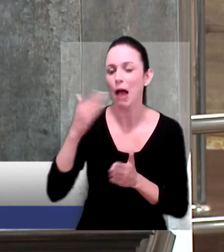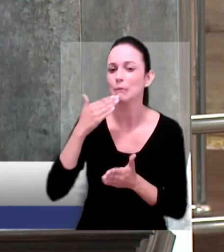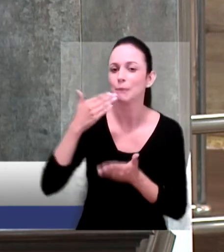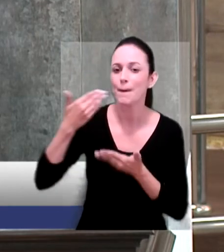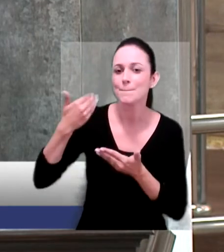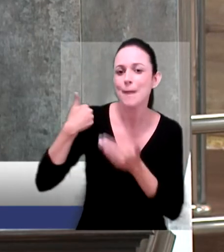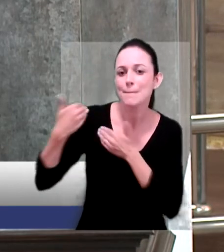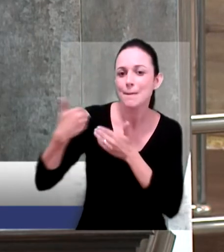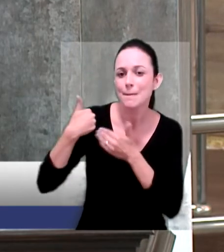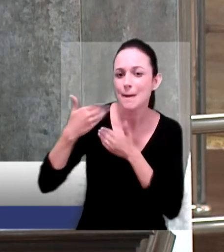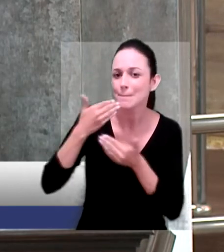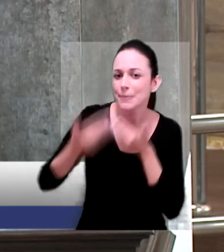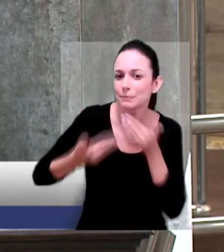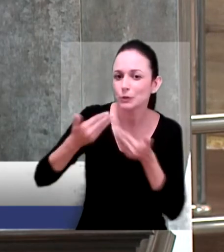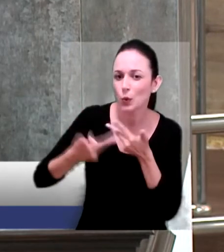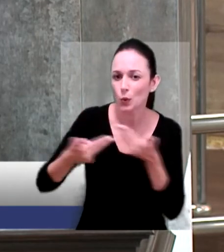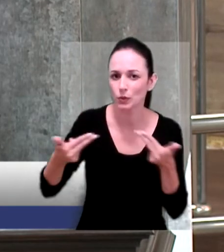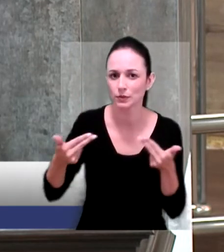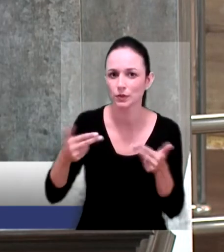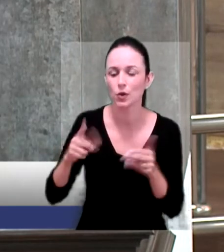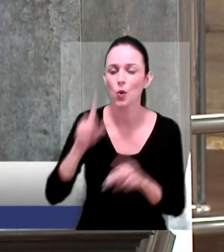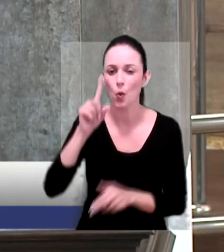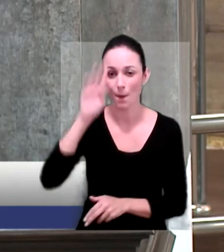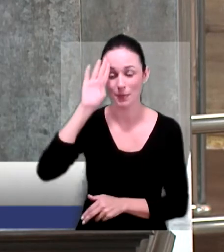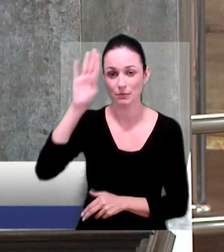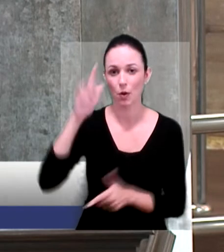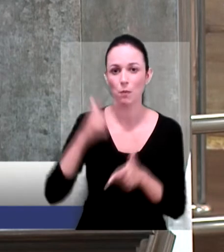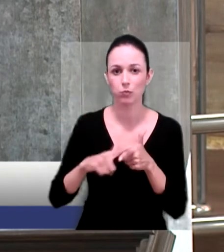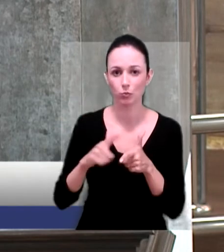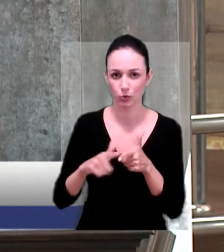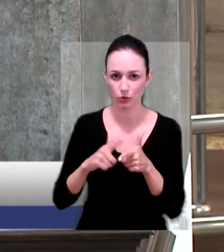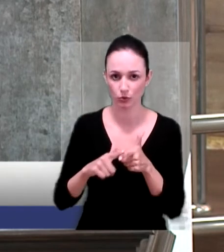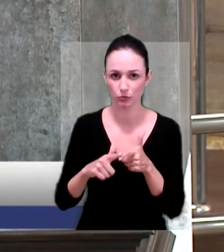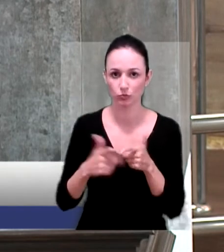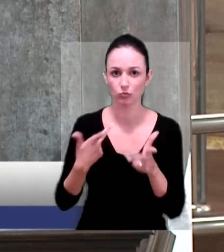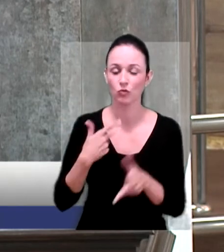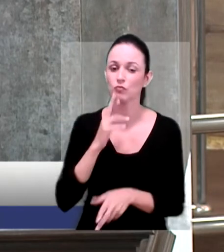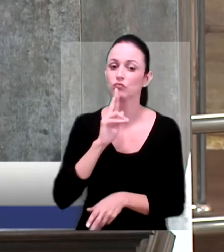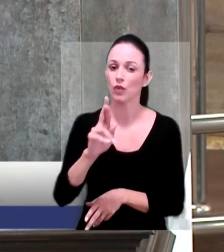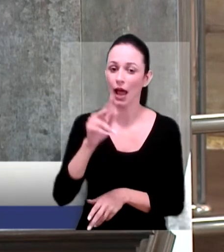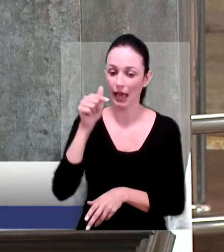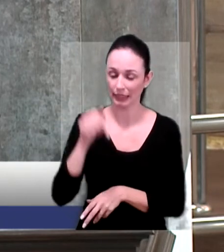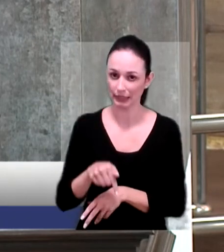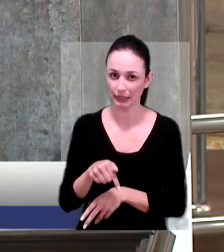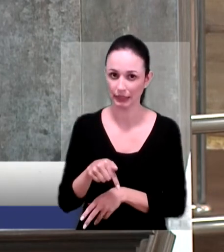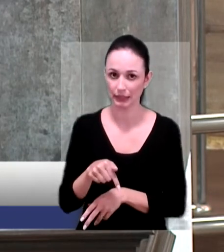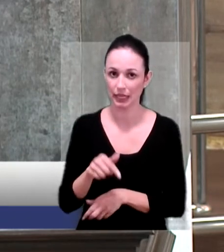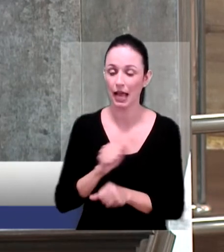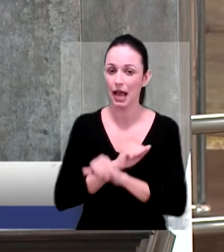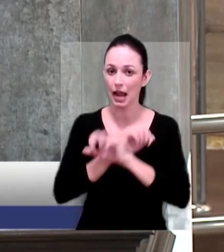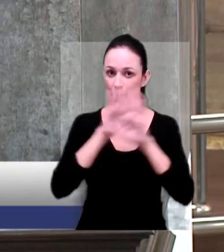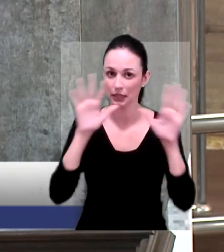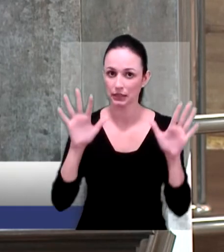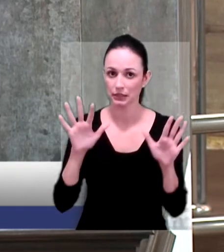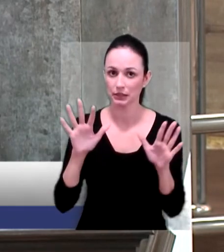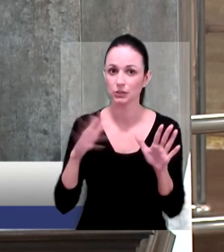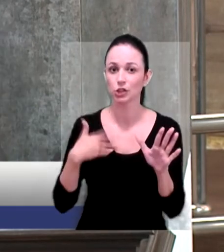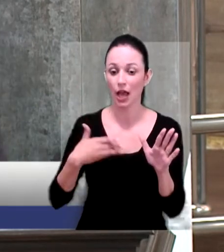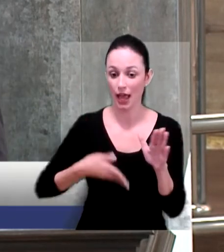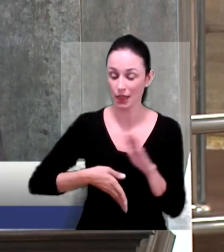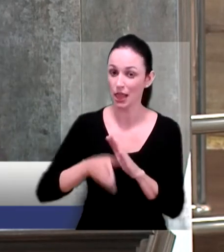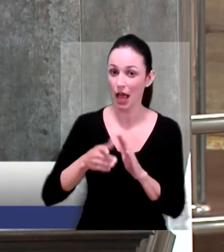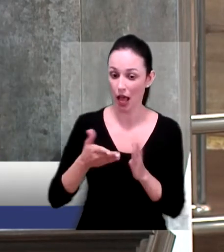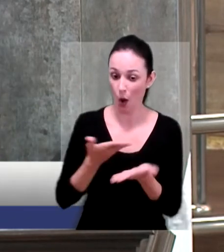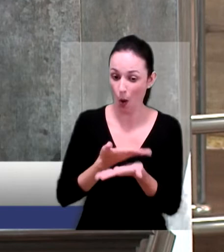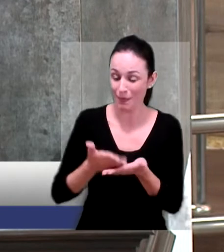um dos principais problemas, a gente já vai dar um recado aqui, para deixar claro que nós entramos para trabalhar, e para deixar claro que